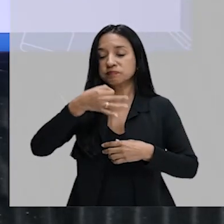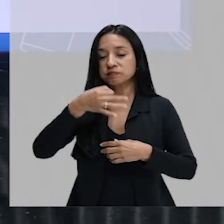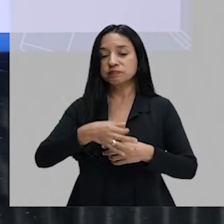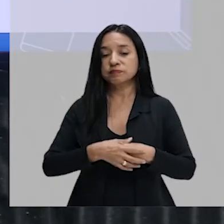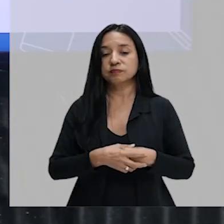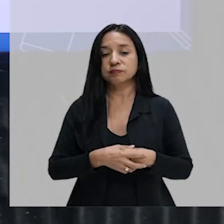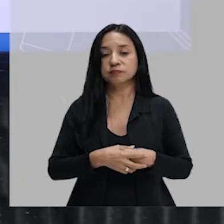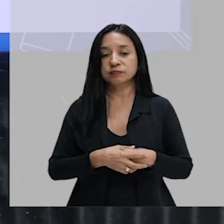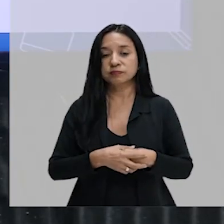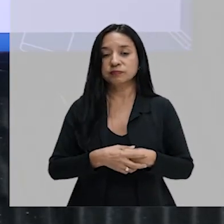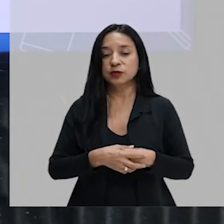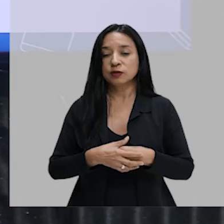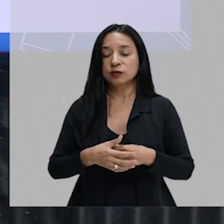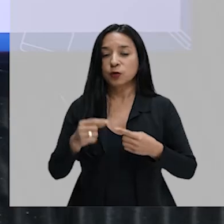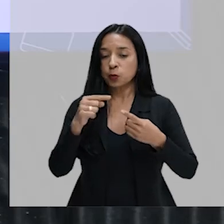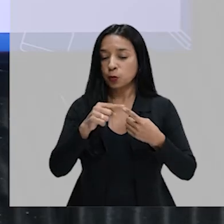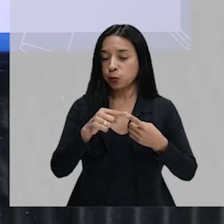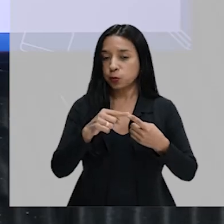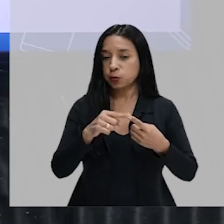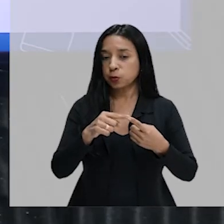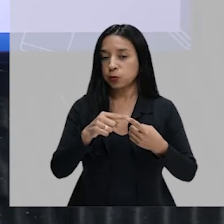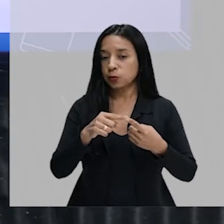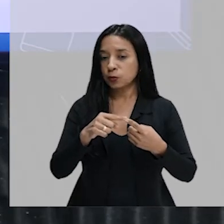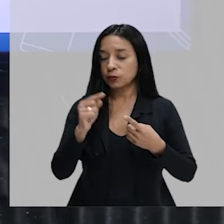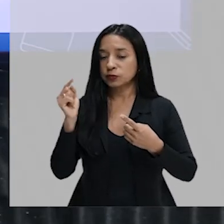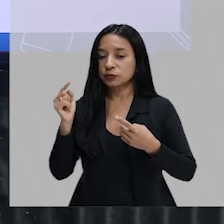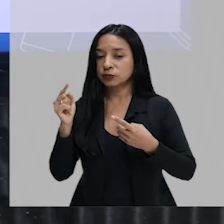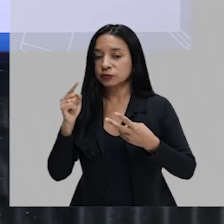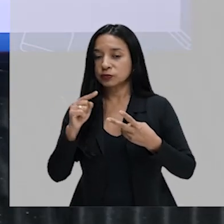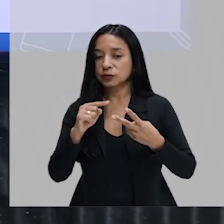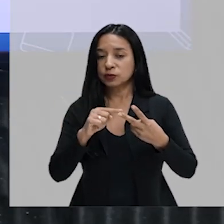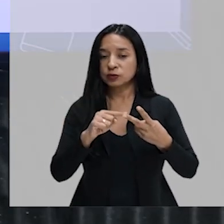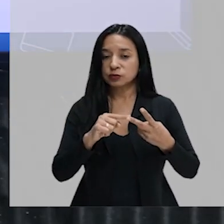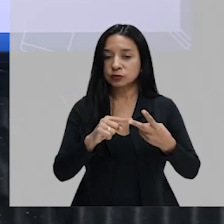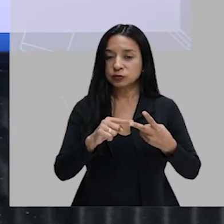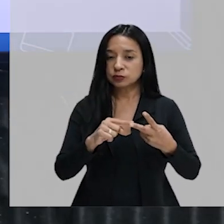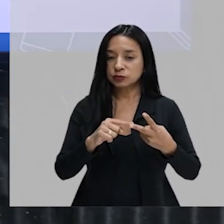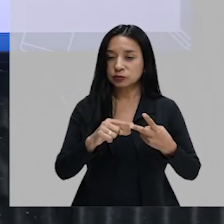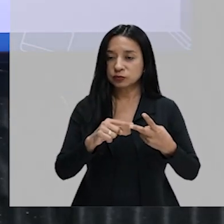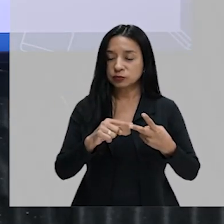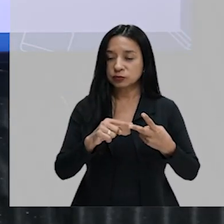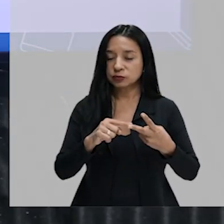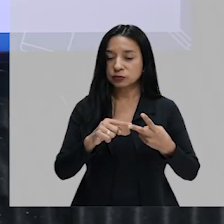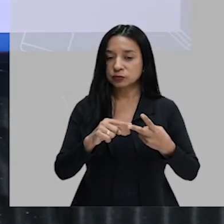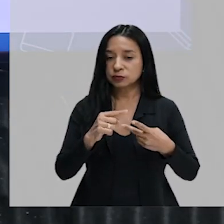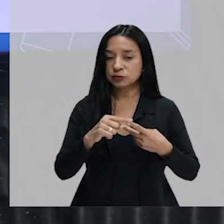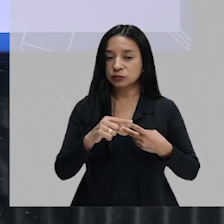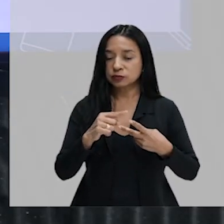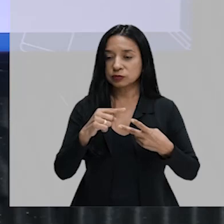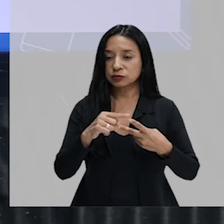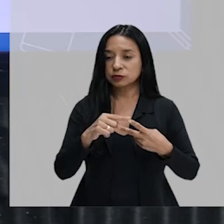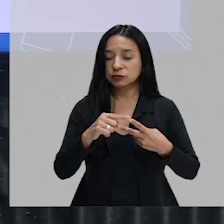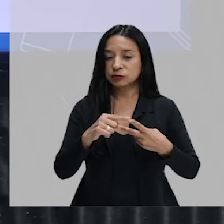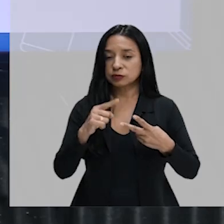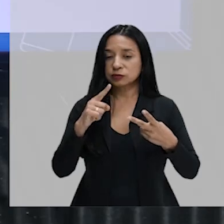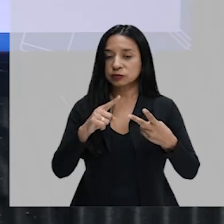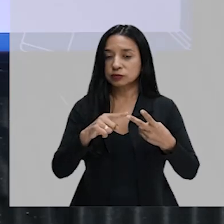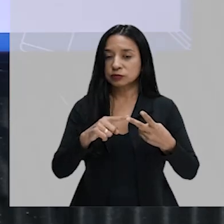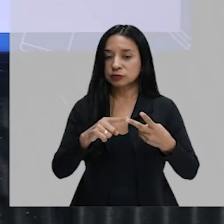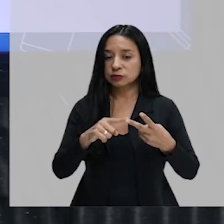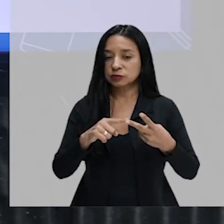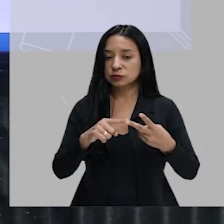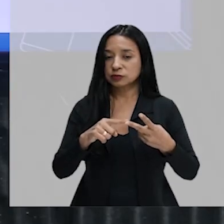da questão. Nós temos 3 itens aqui, nós vamos analisá-los, tá? Item 1. Da construção e evolução dos sentimentos